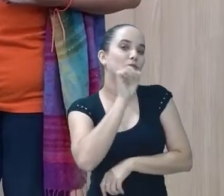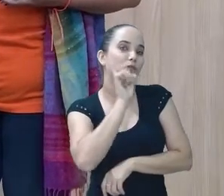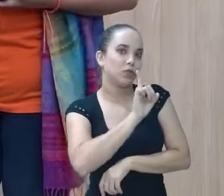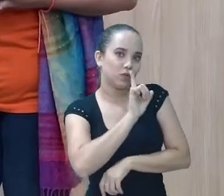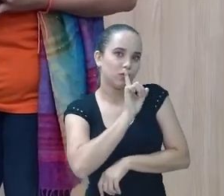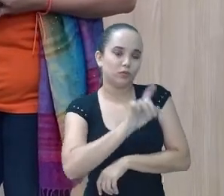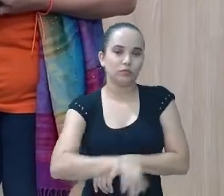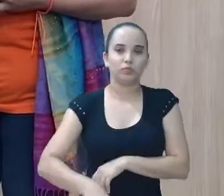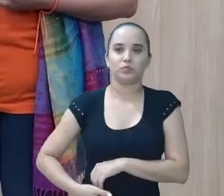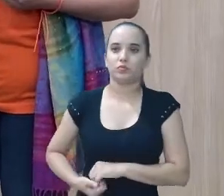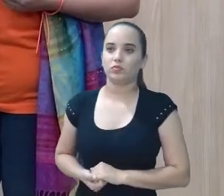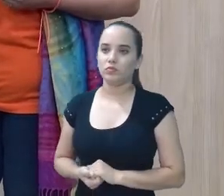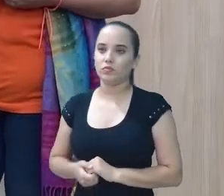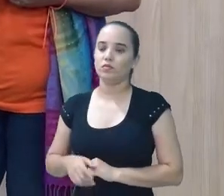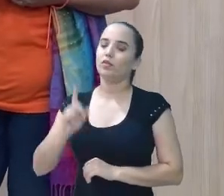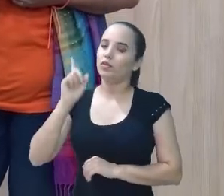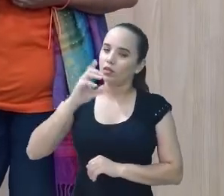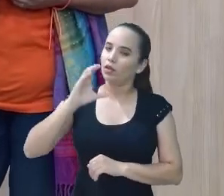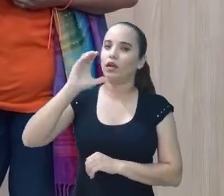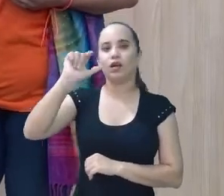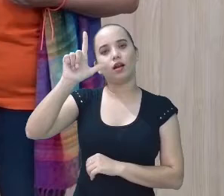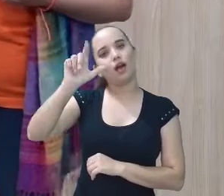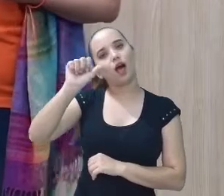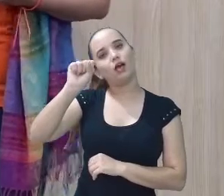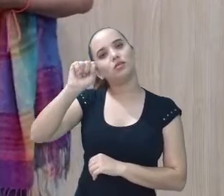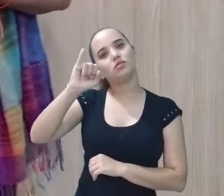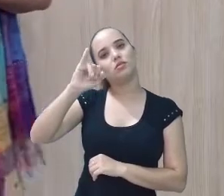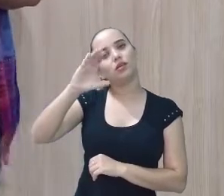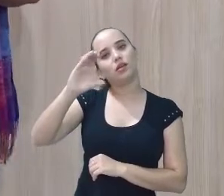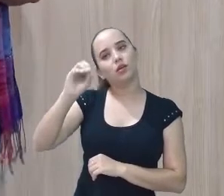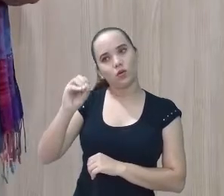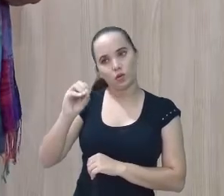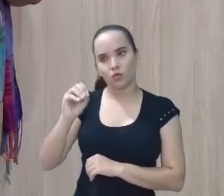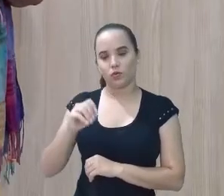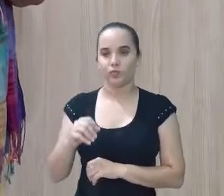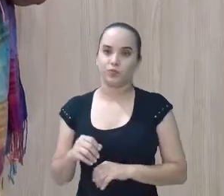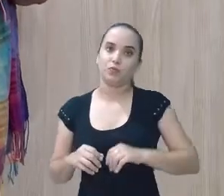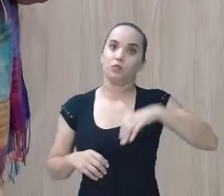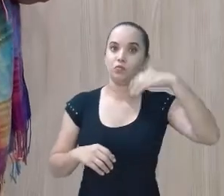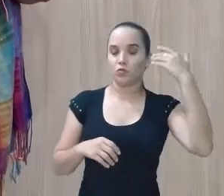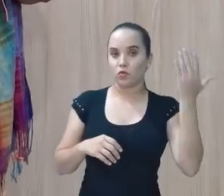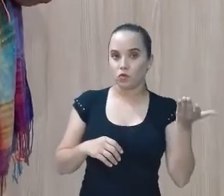o estilo é clássico. Só que este é